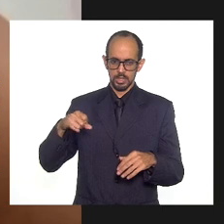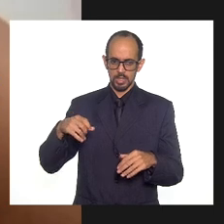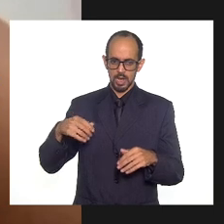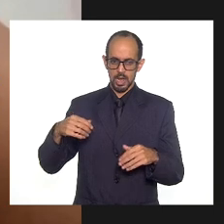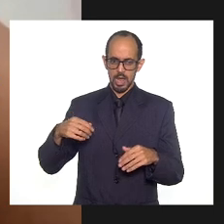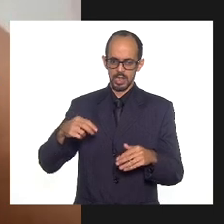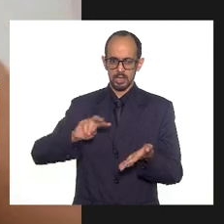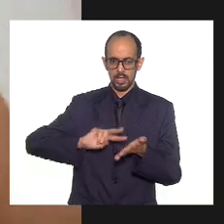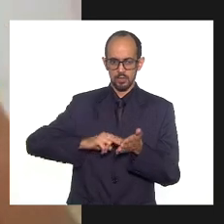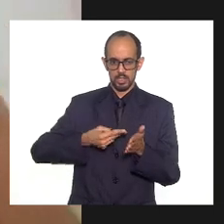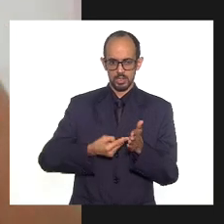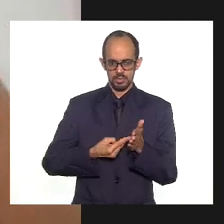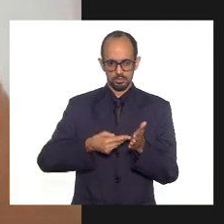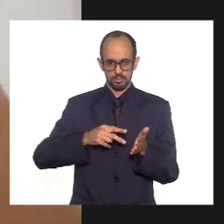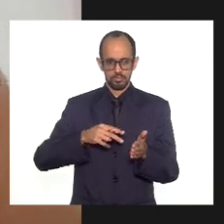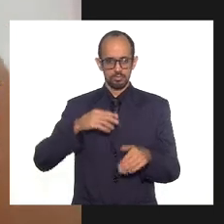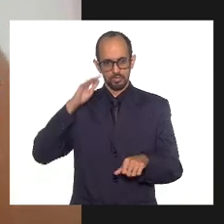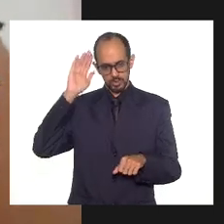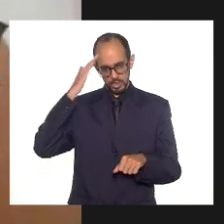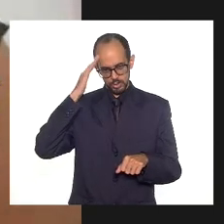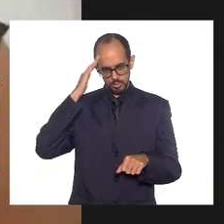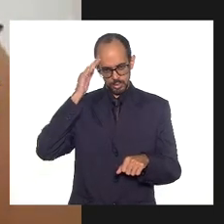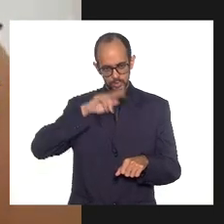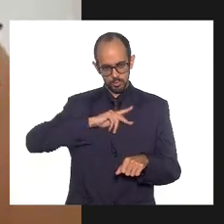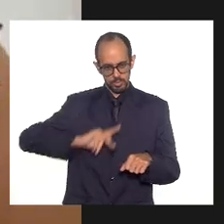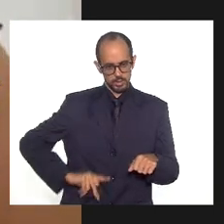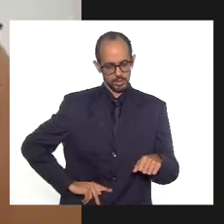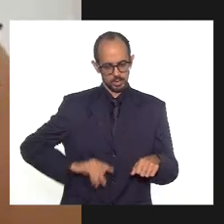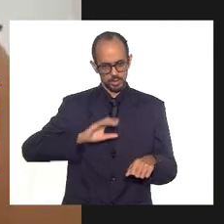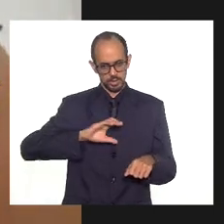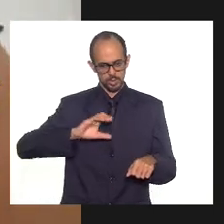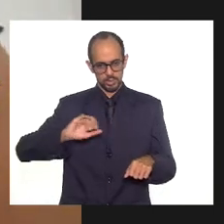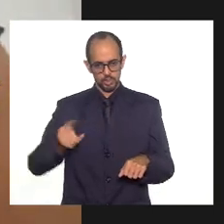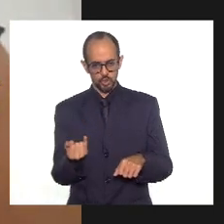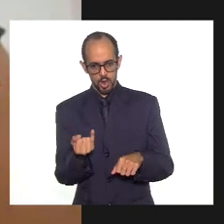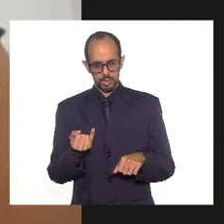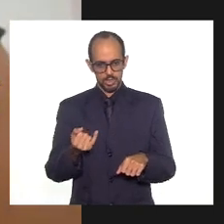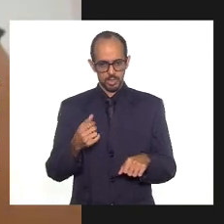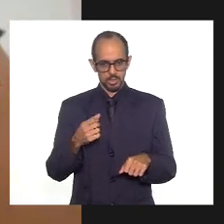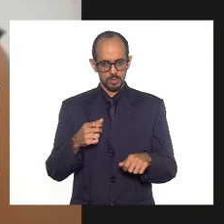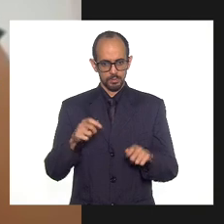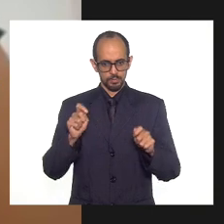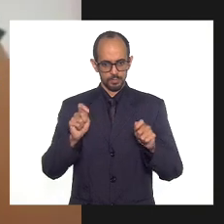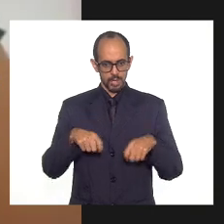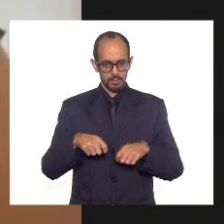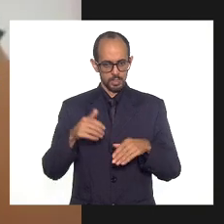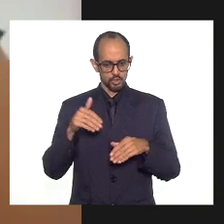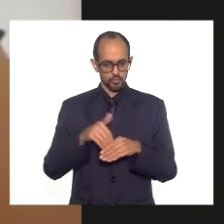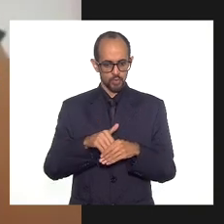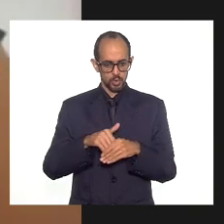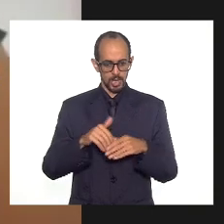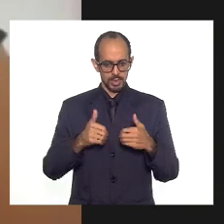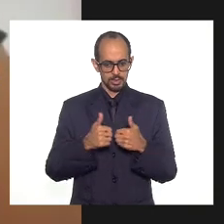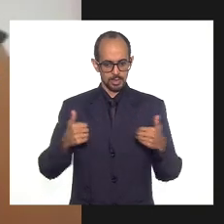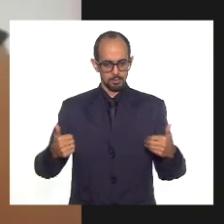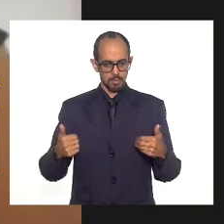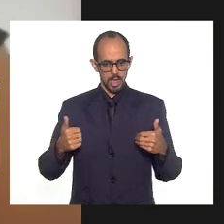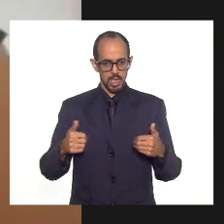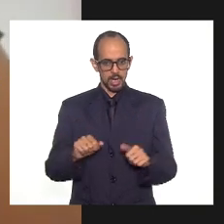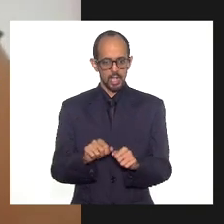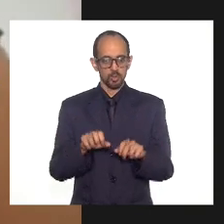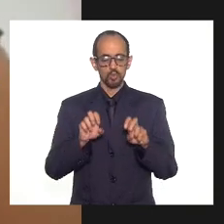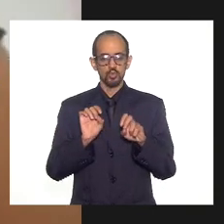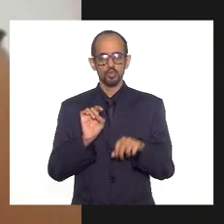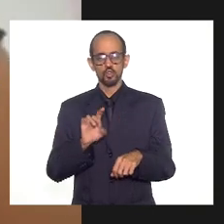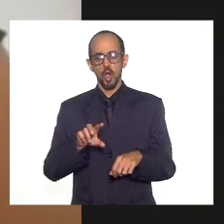essa interpretação do presidente da CCJ, será que a gente não podia votar, pelo menos separado, o destaque com